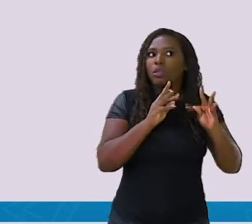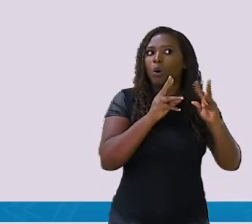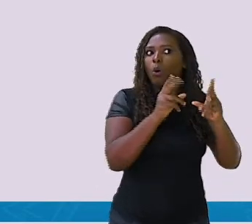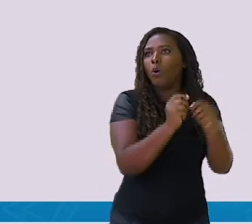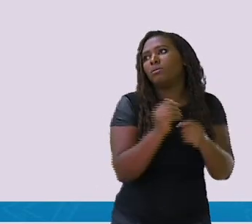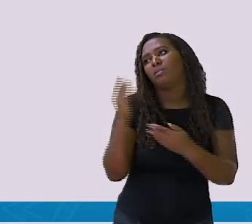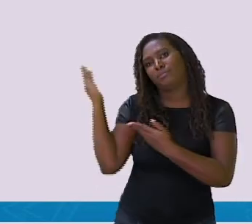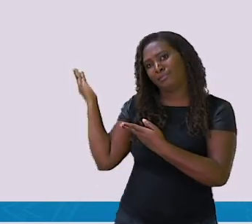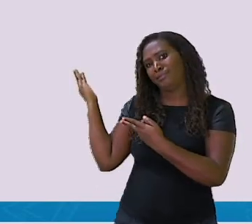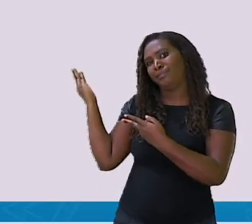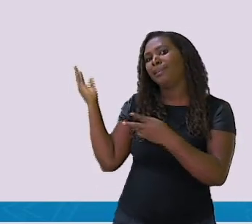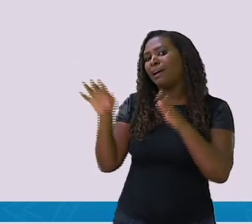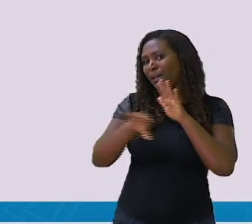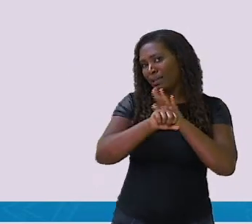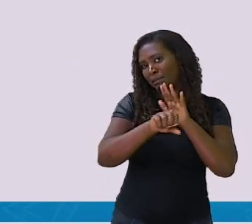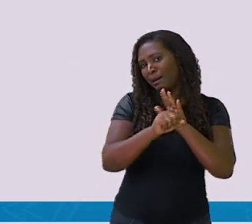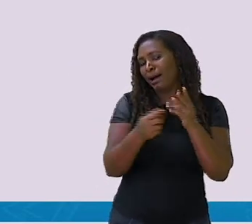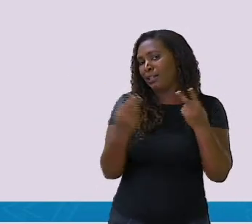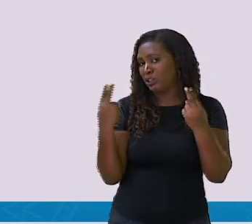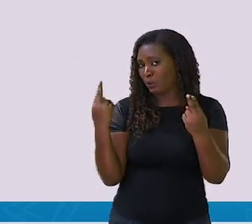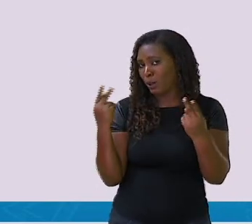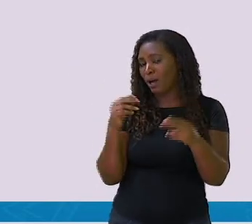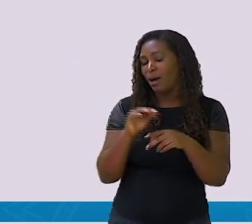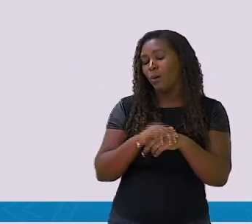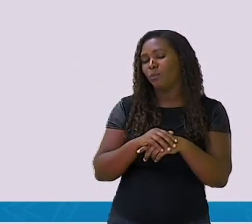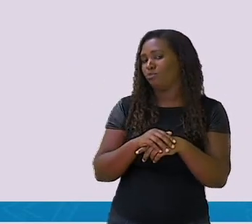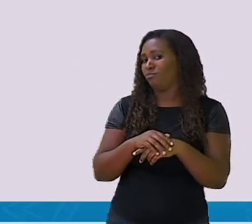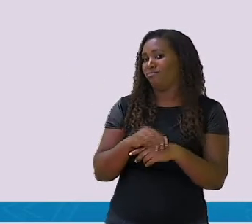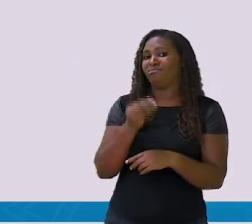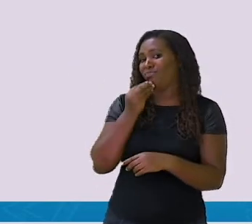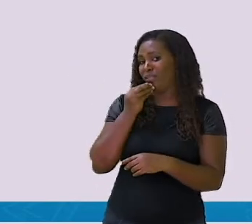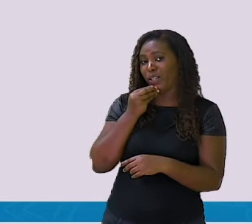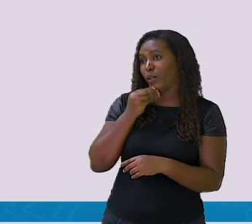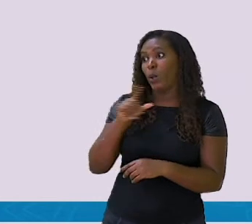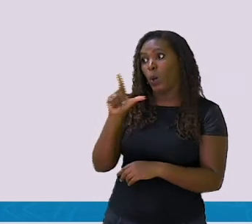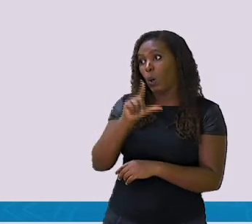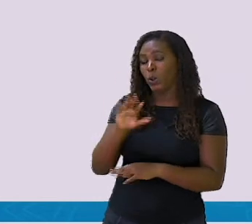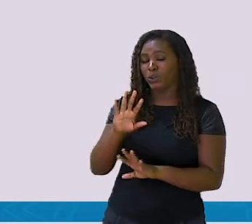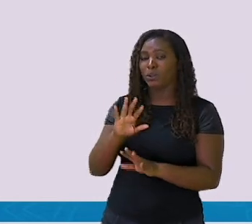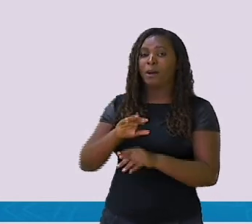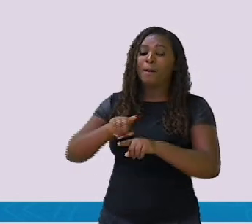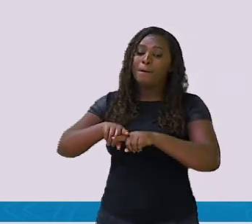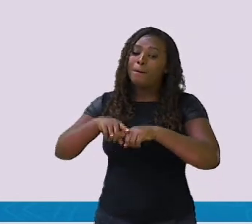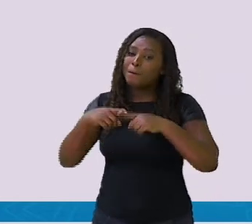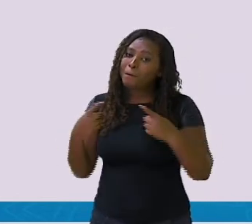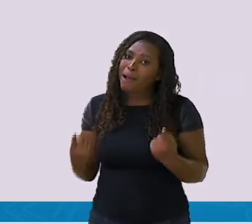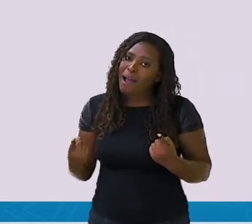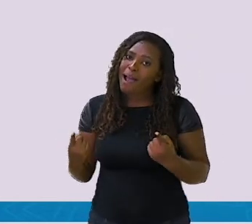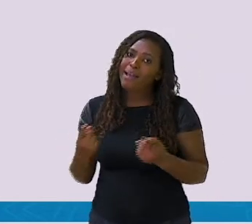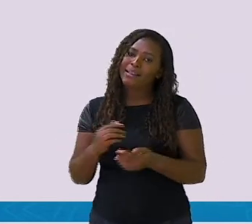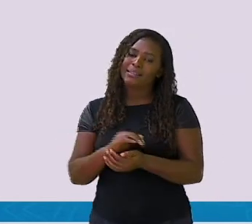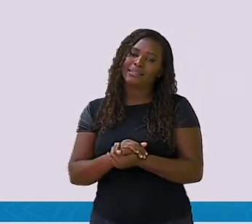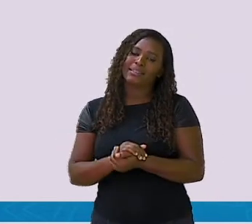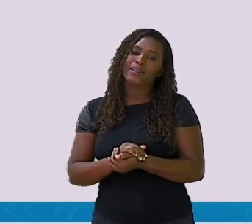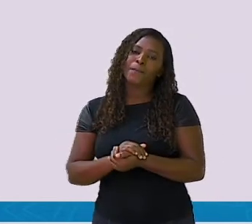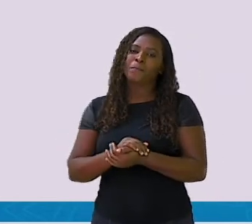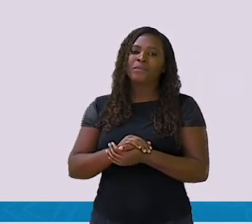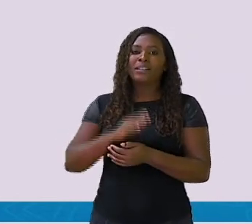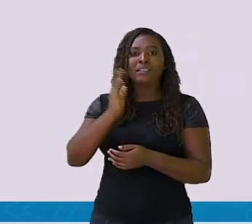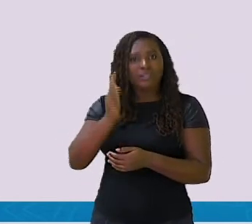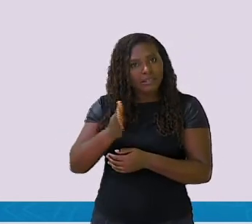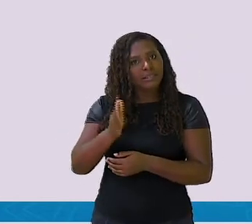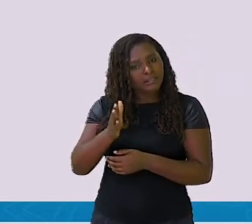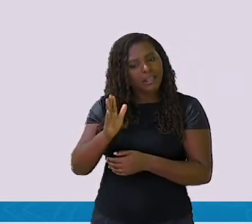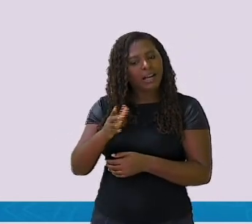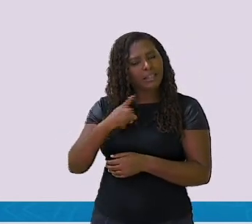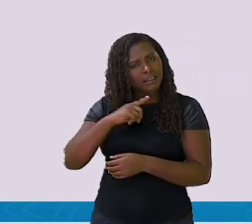mudando. Vocês conseguem perceber que já tem uma modificação, que o formato já é diferente, que aquelas carteiras todas certinhas em